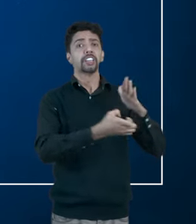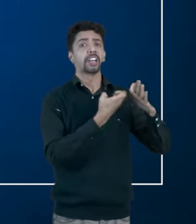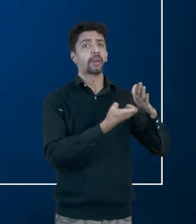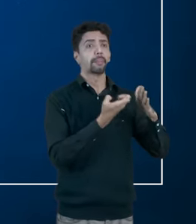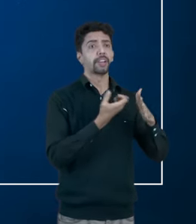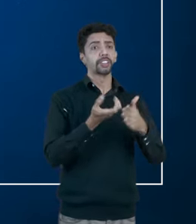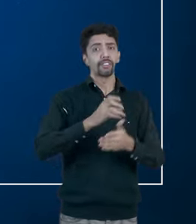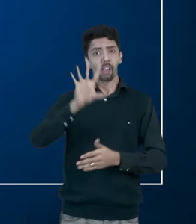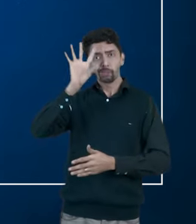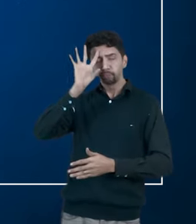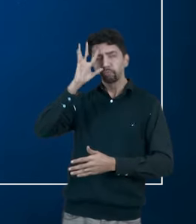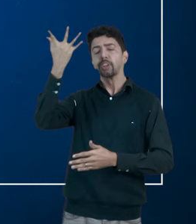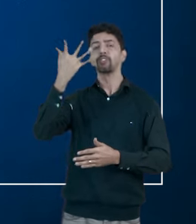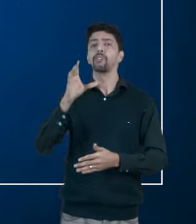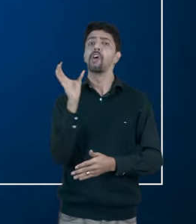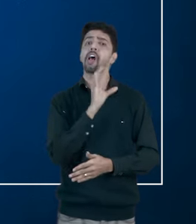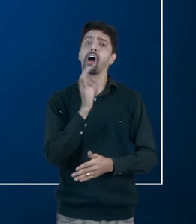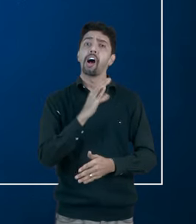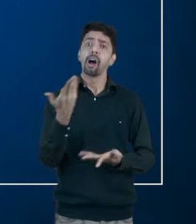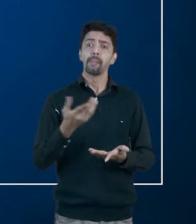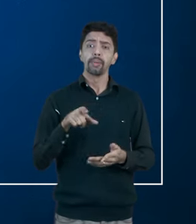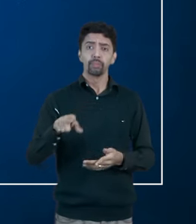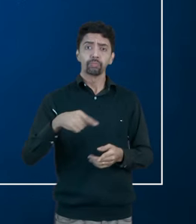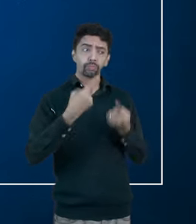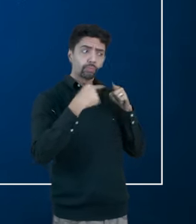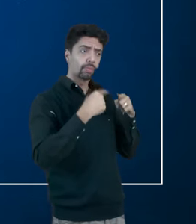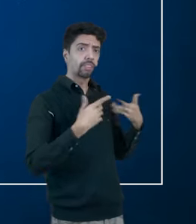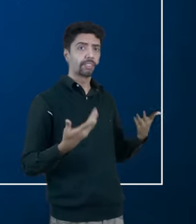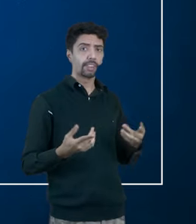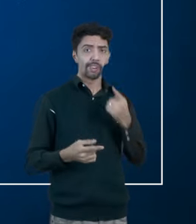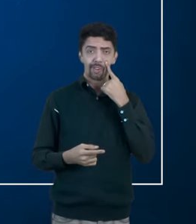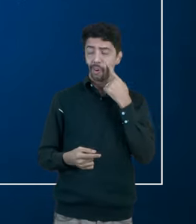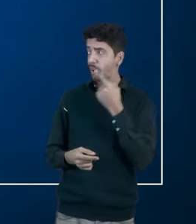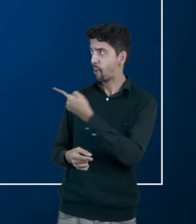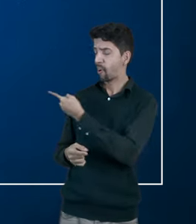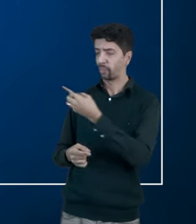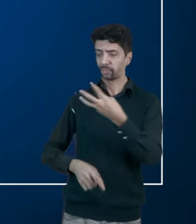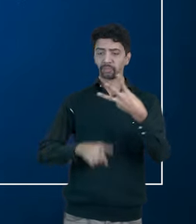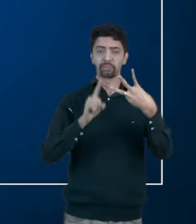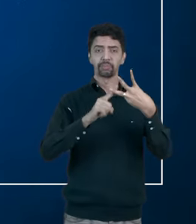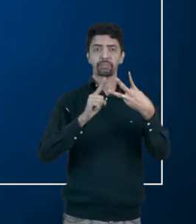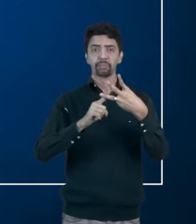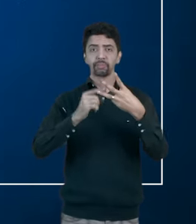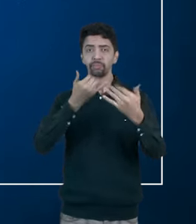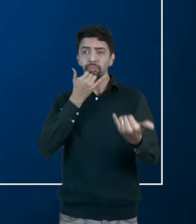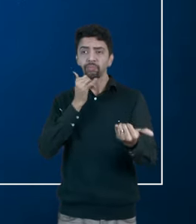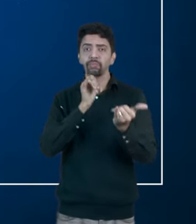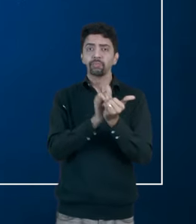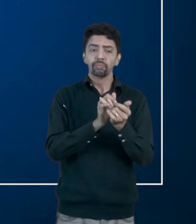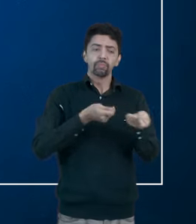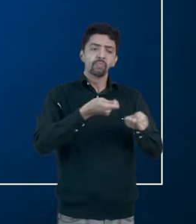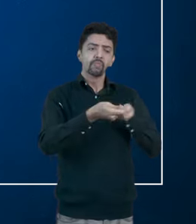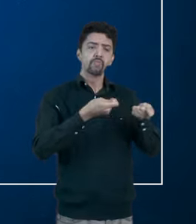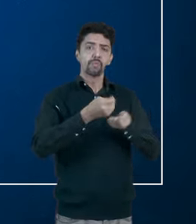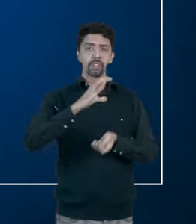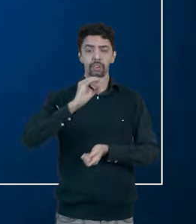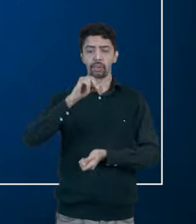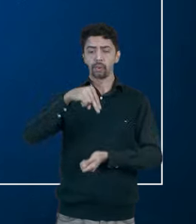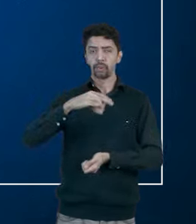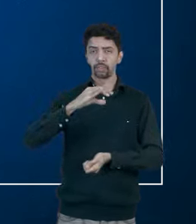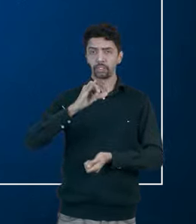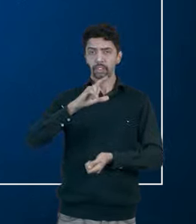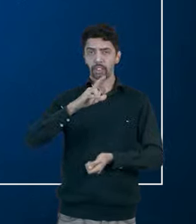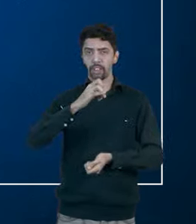prol de prontamente solucionar a demanda do Consumidor Olha a seguir conciliação ocorre quando